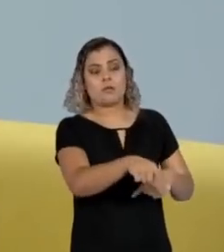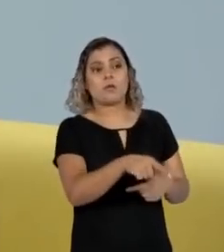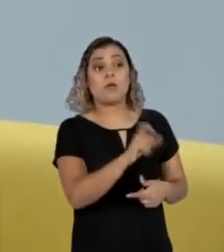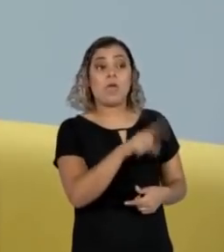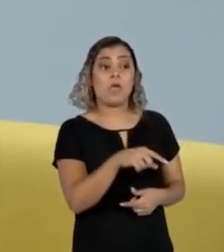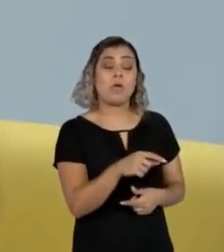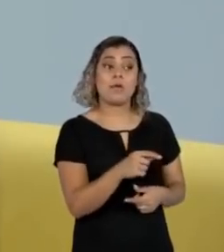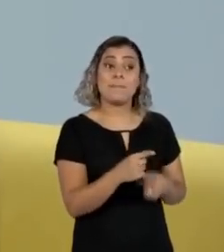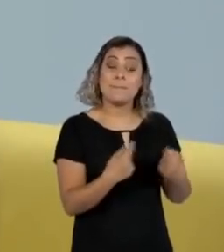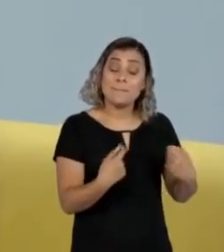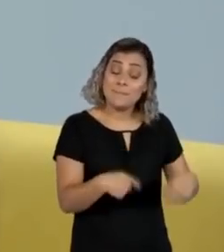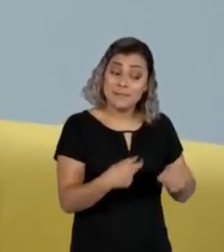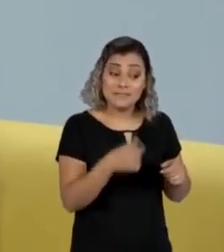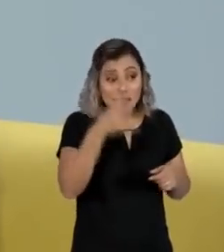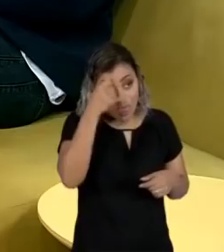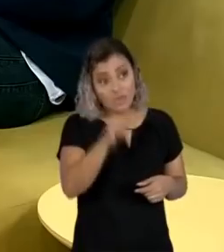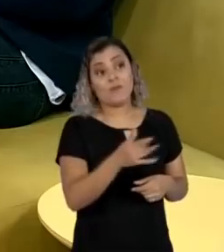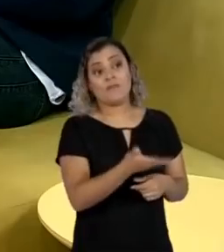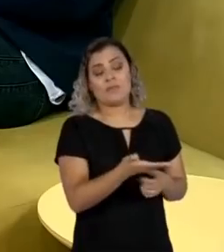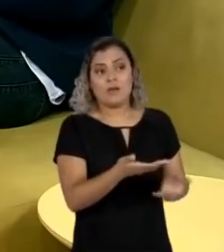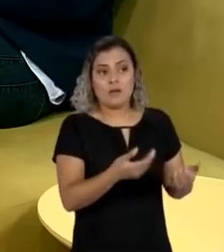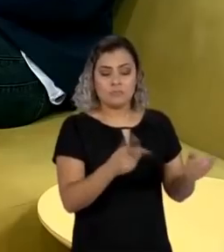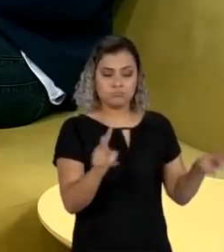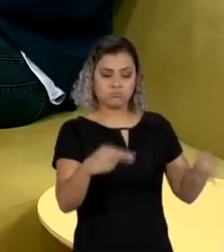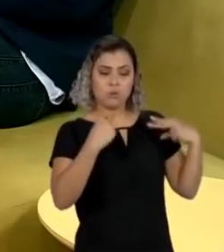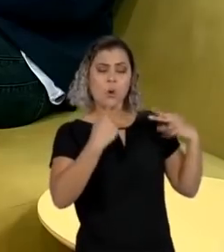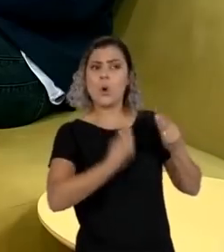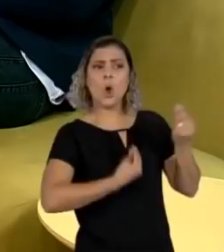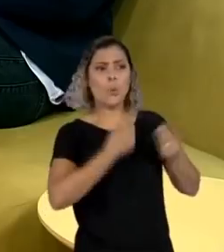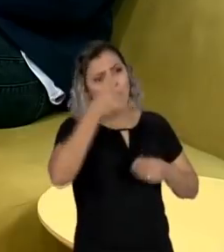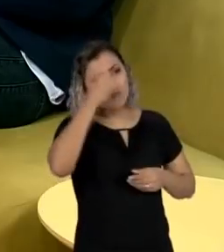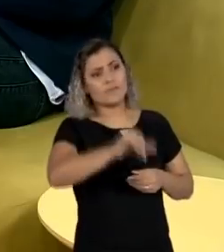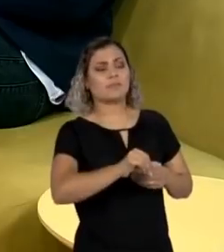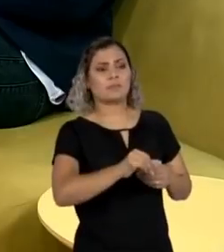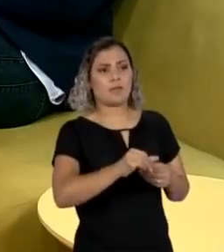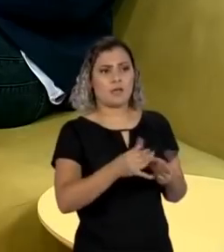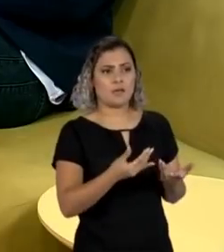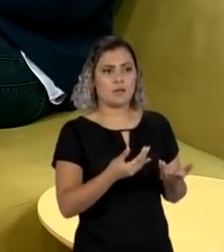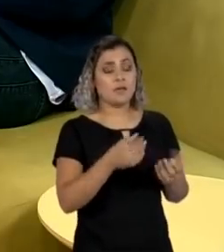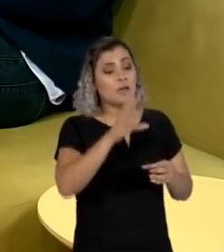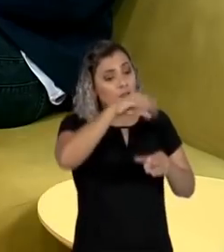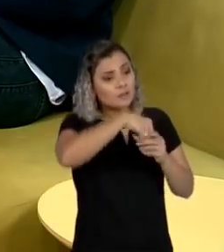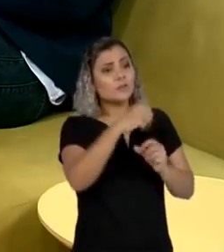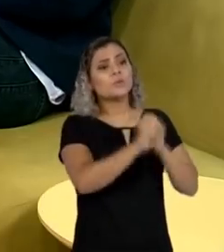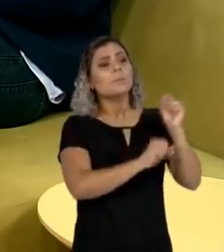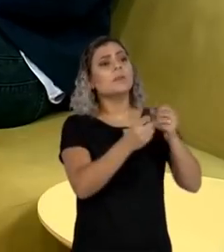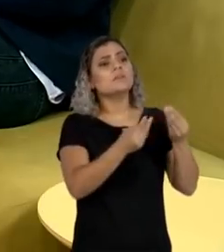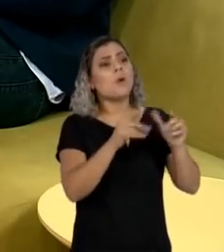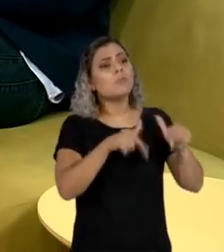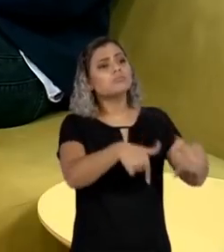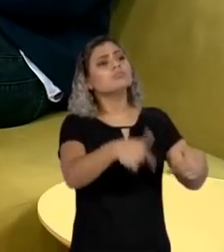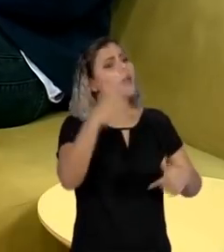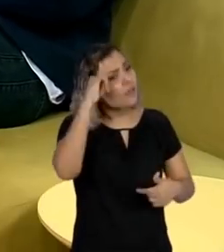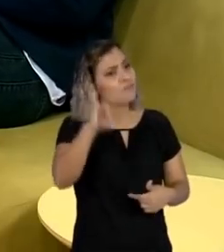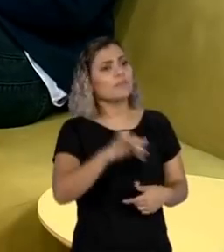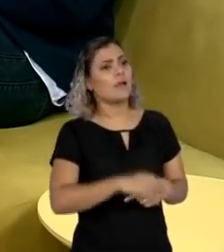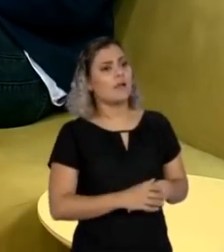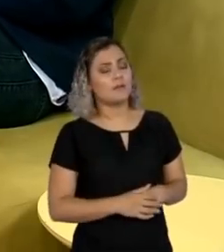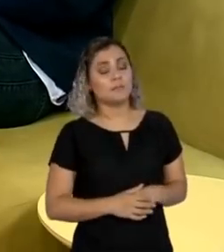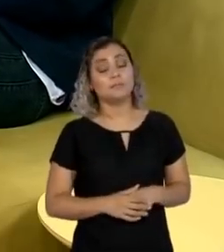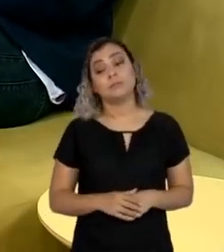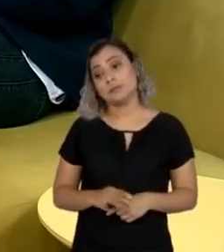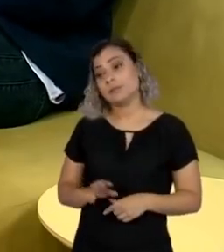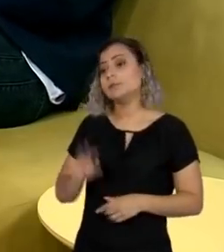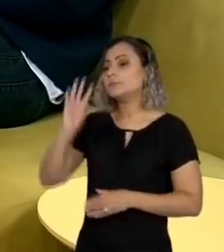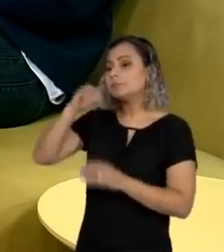primeiros que devem ser evitados. Quais seriam, por parte das empresas, eu diria? Olha, as